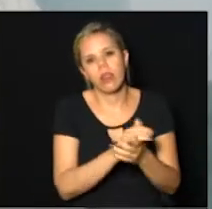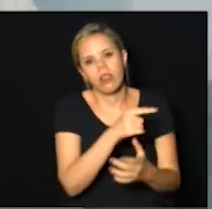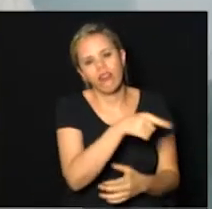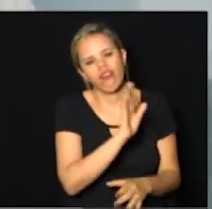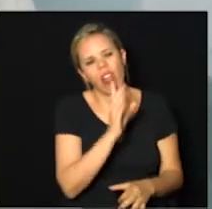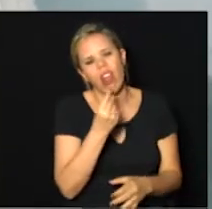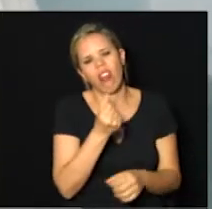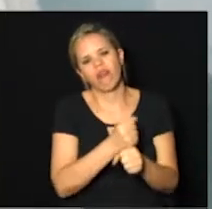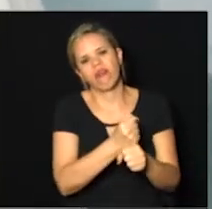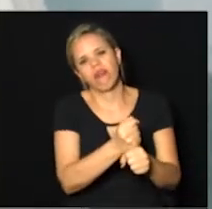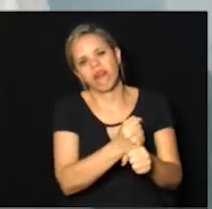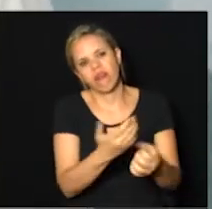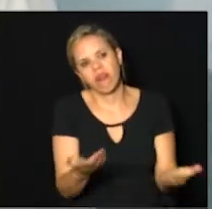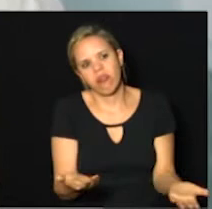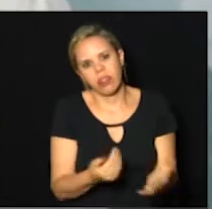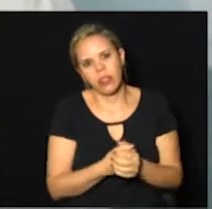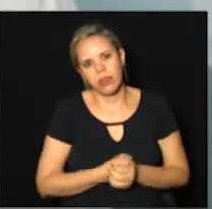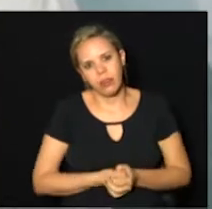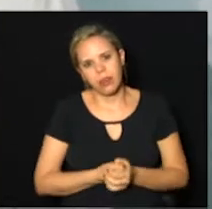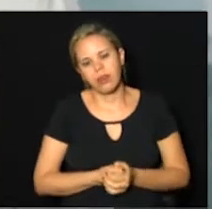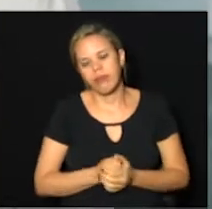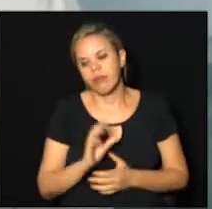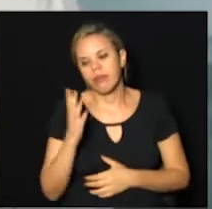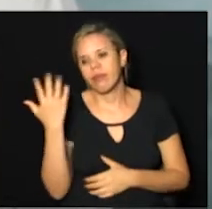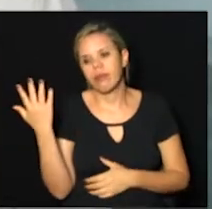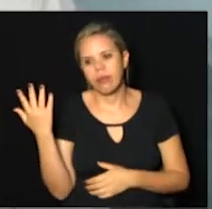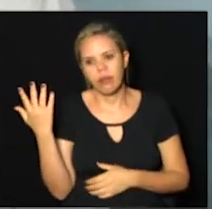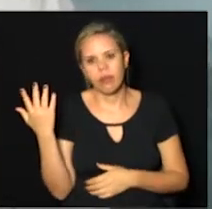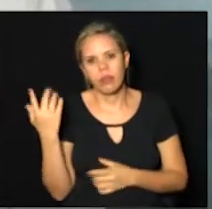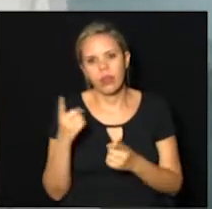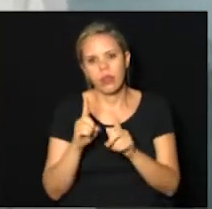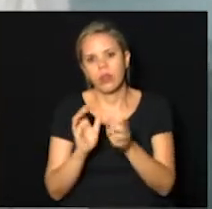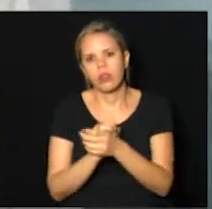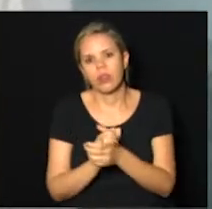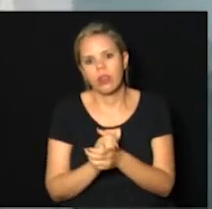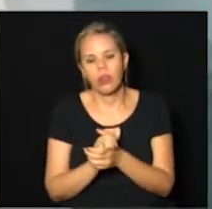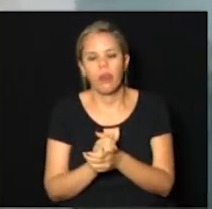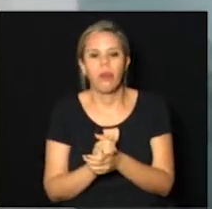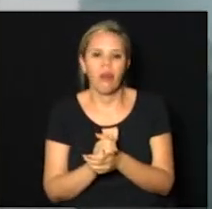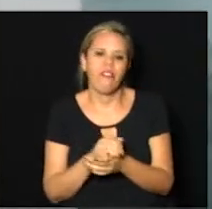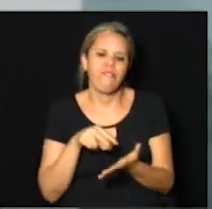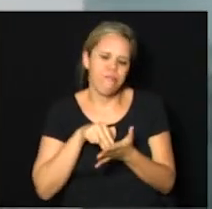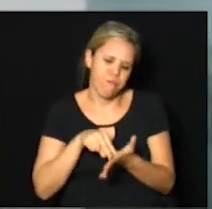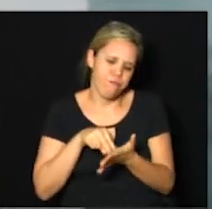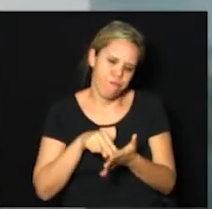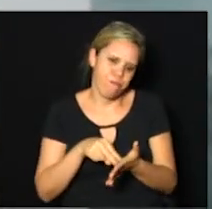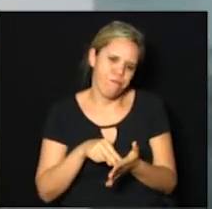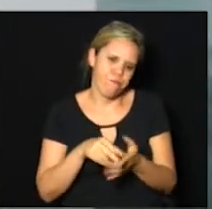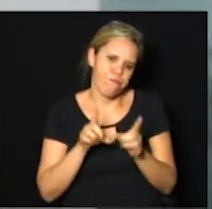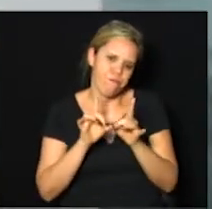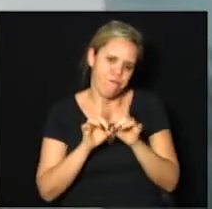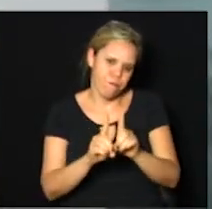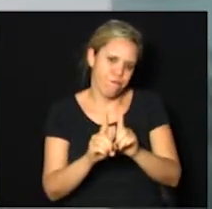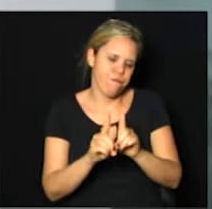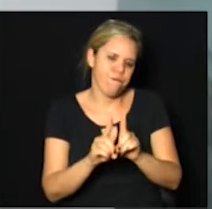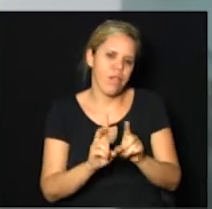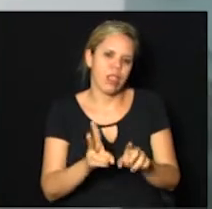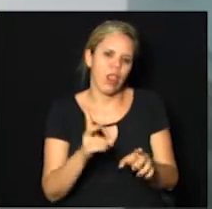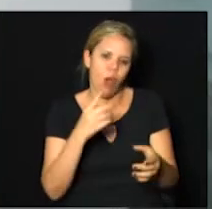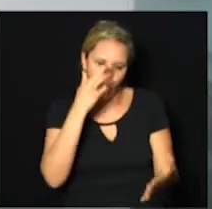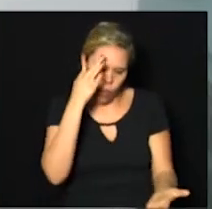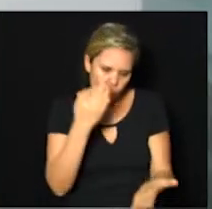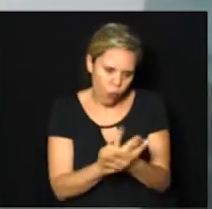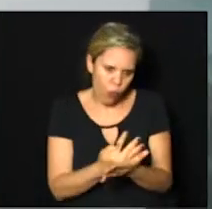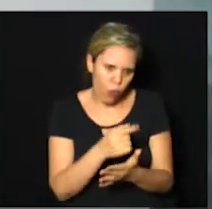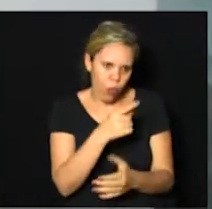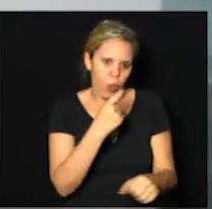tantos anos, mas de repente, um casamento mais sólido, você já tem um companheiro que você pode confiar, você já descobriu